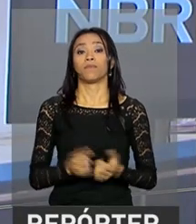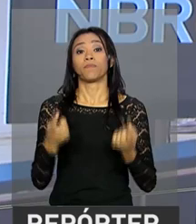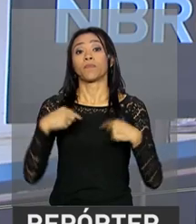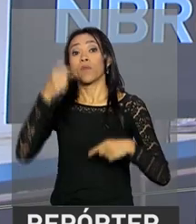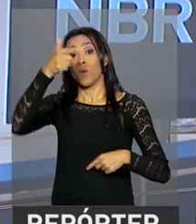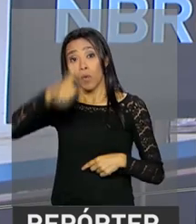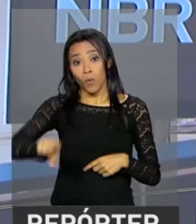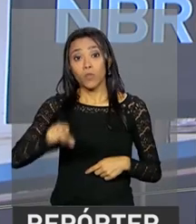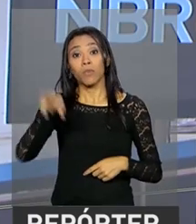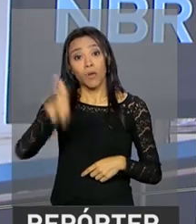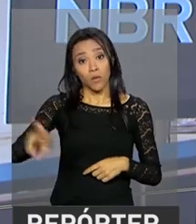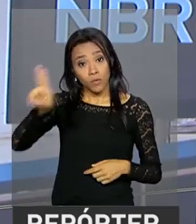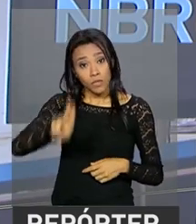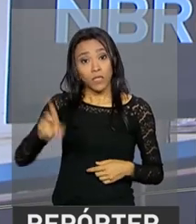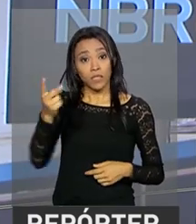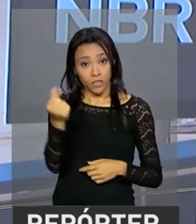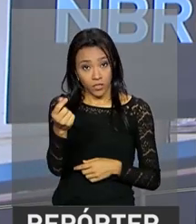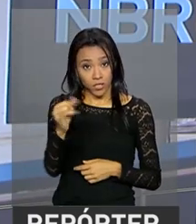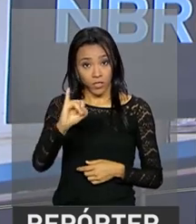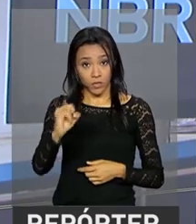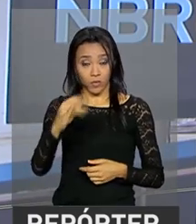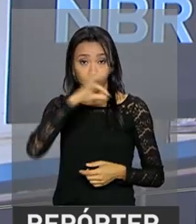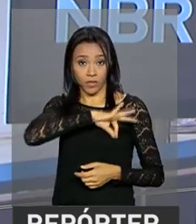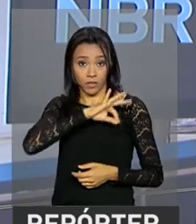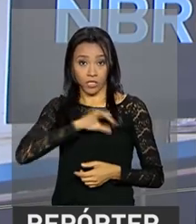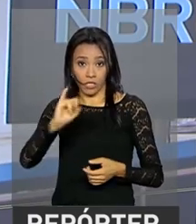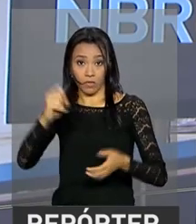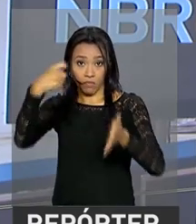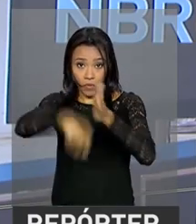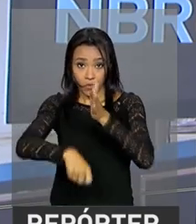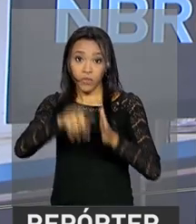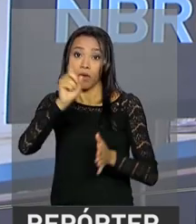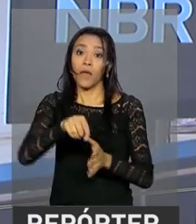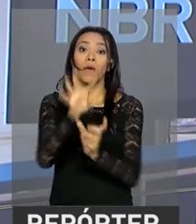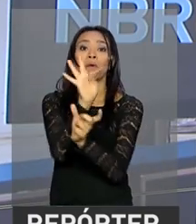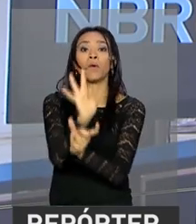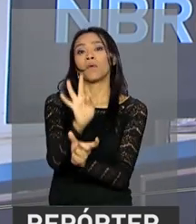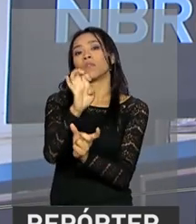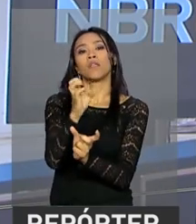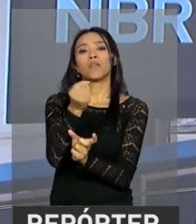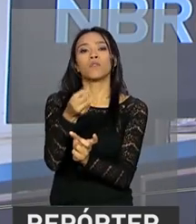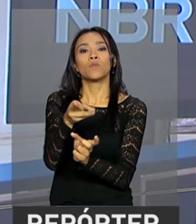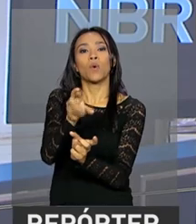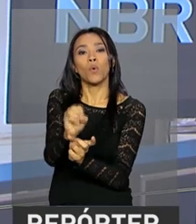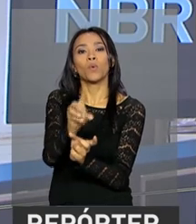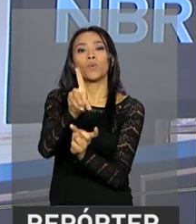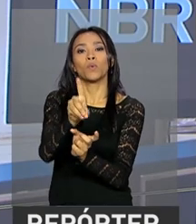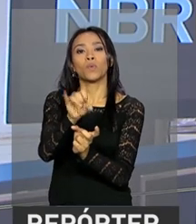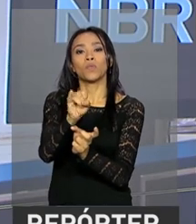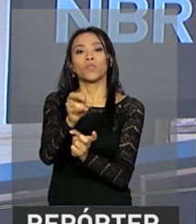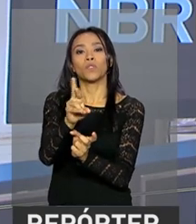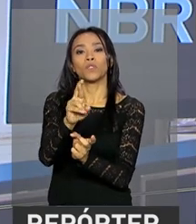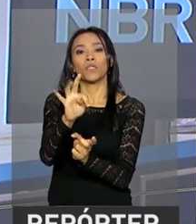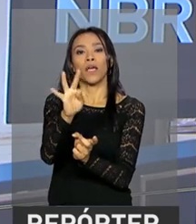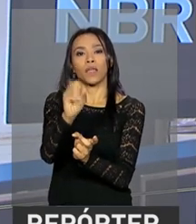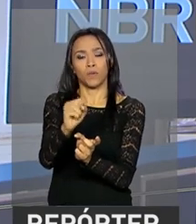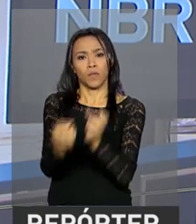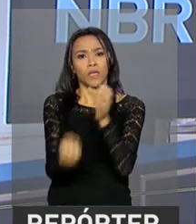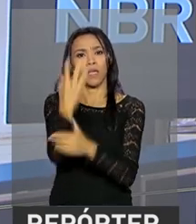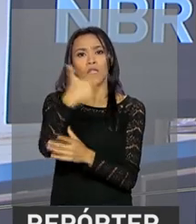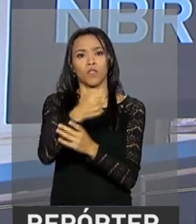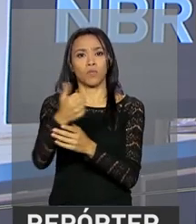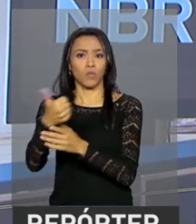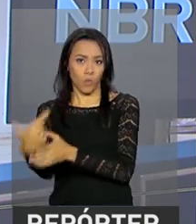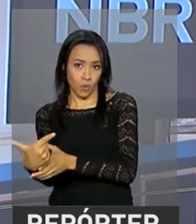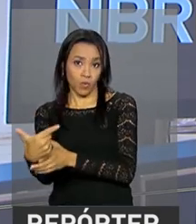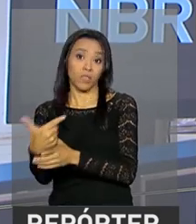alternativa para aplicar a restituição do imposto de renda é o Tesouro Direto, criado em 2002. Ele é considerado rentável